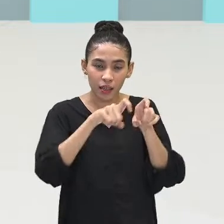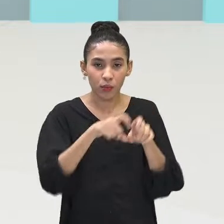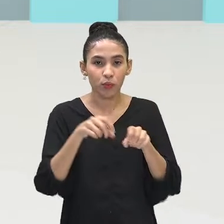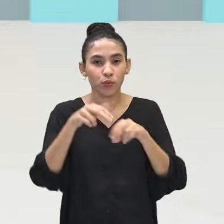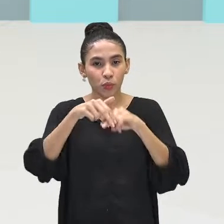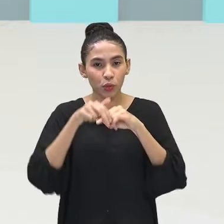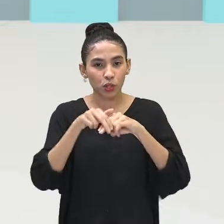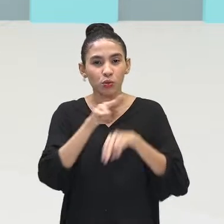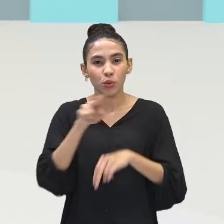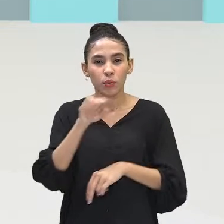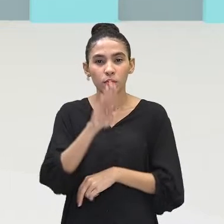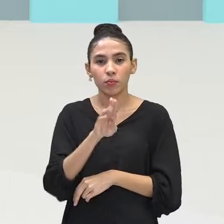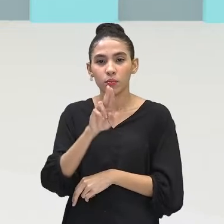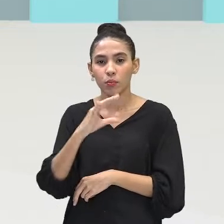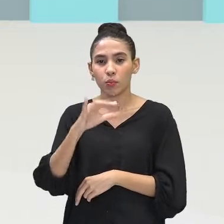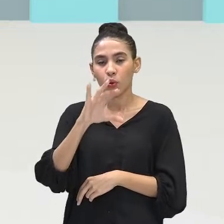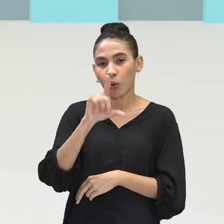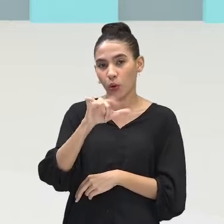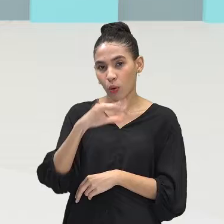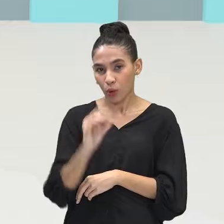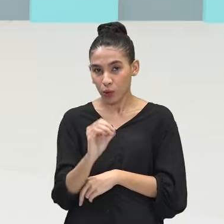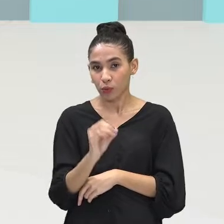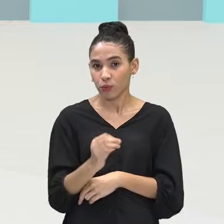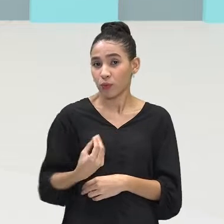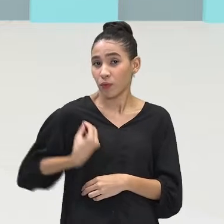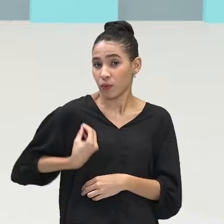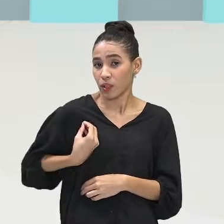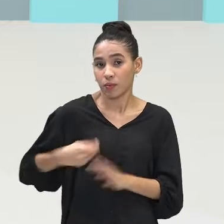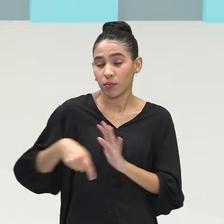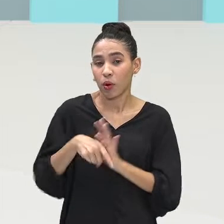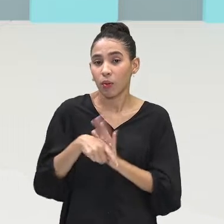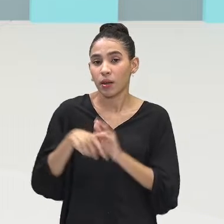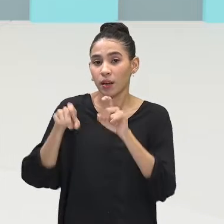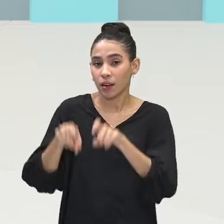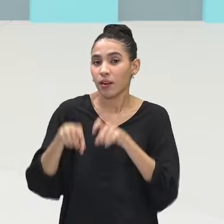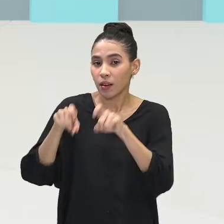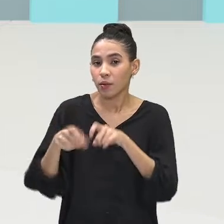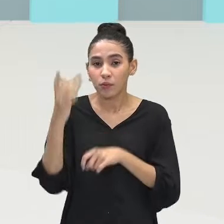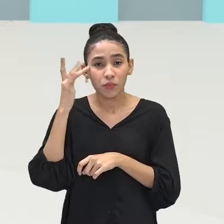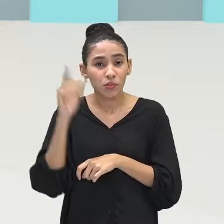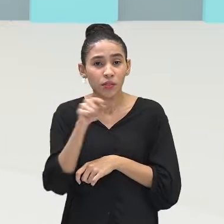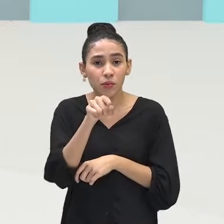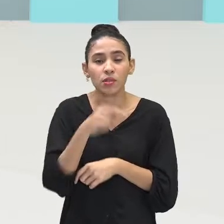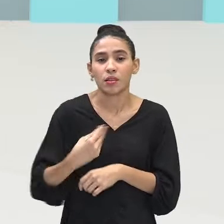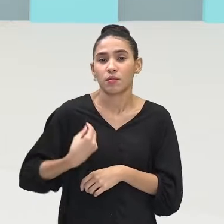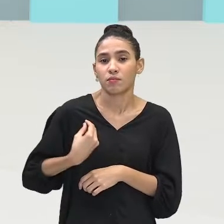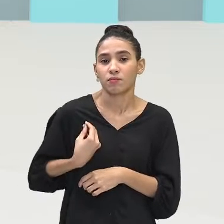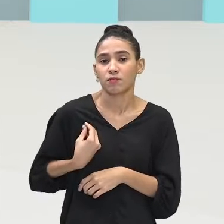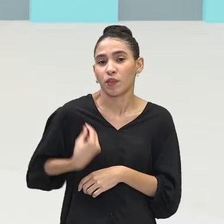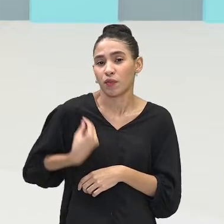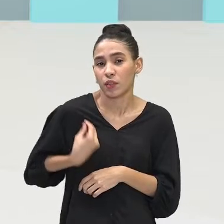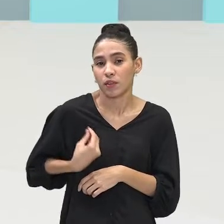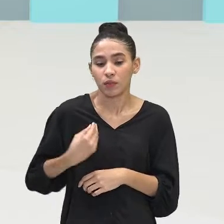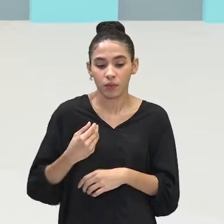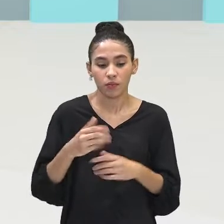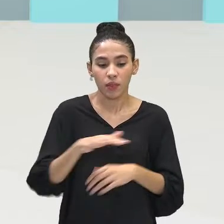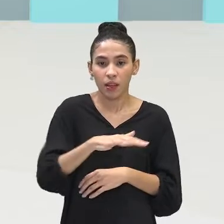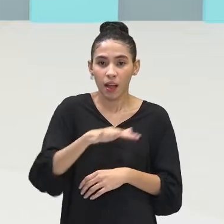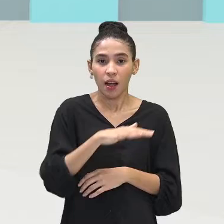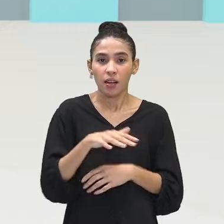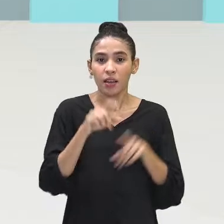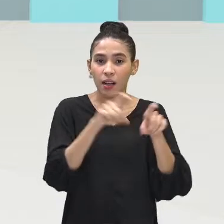ou seja, um estilo de vida no campo. Eu acho que você aí, não sei se você mora em um campo, naquele lugar onde